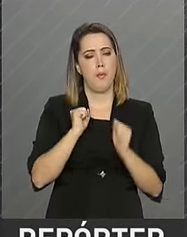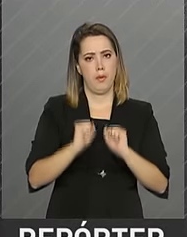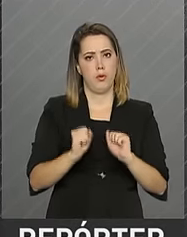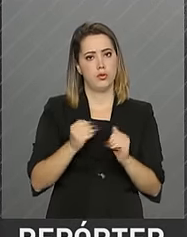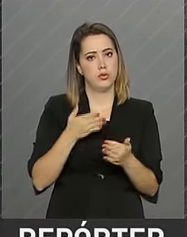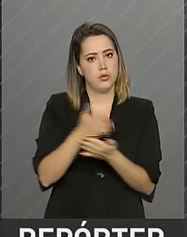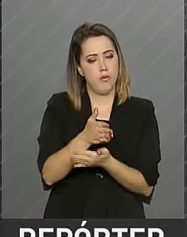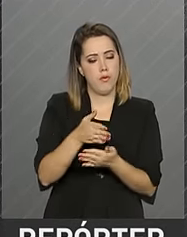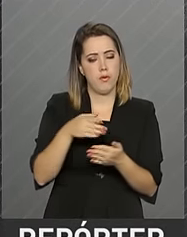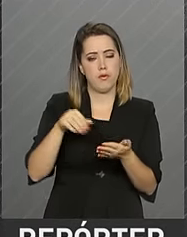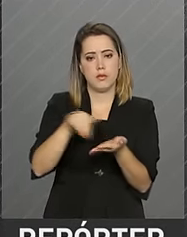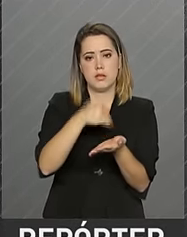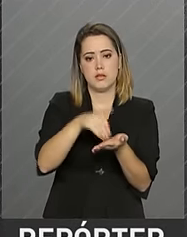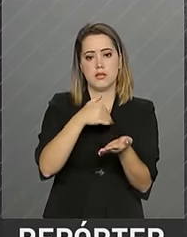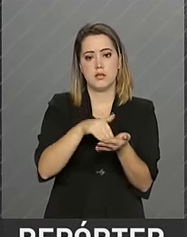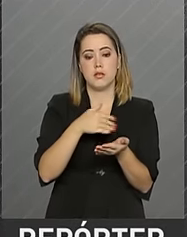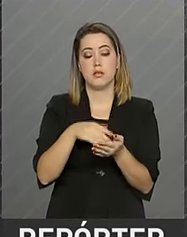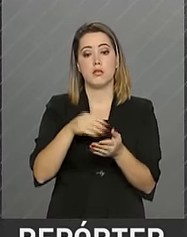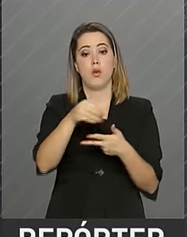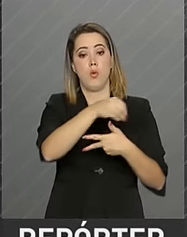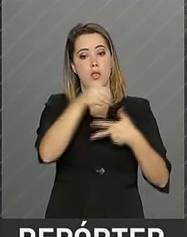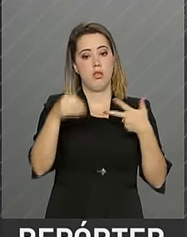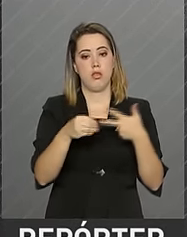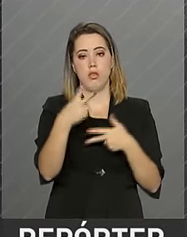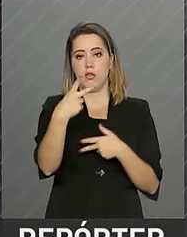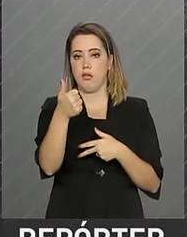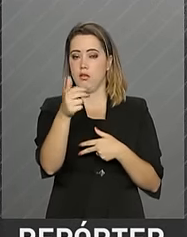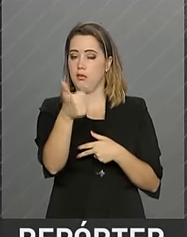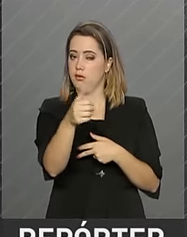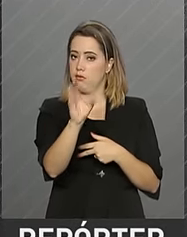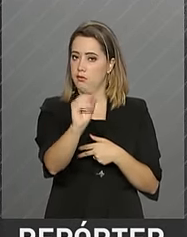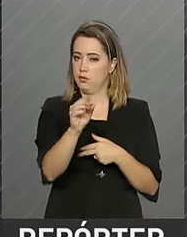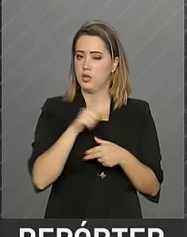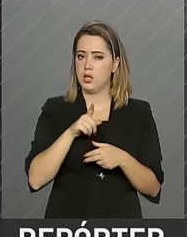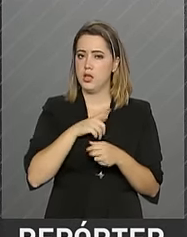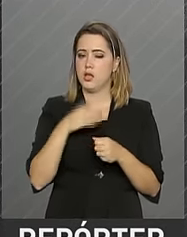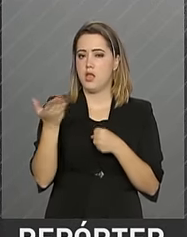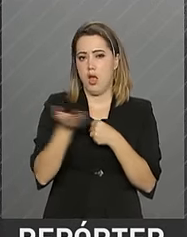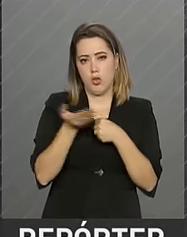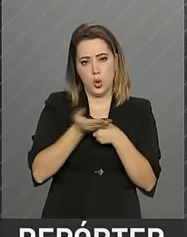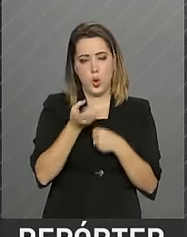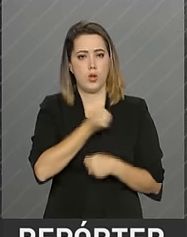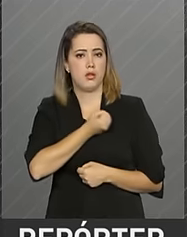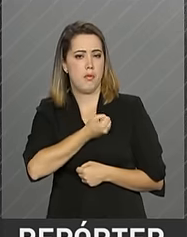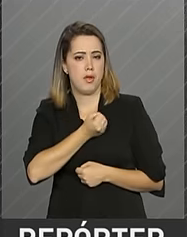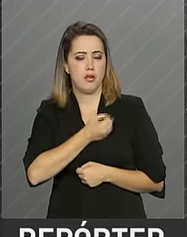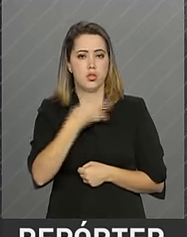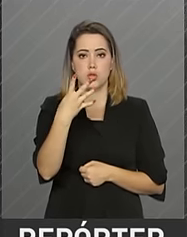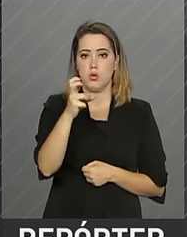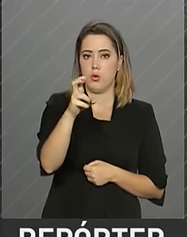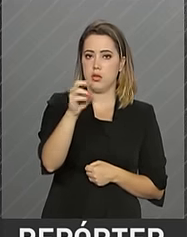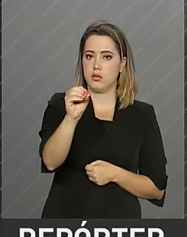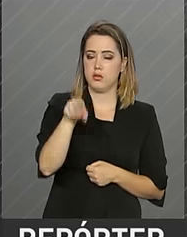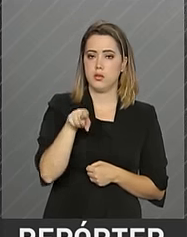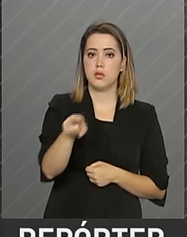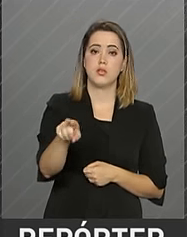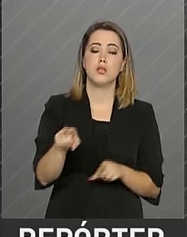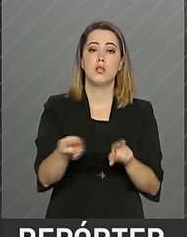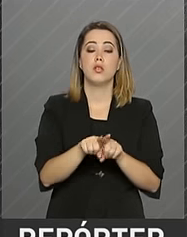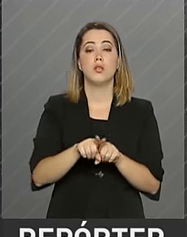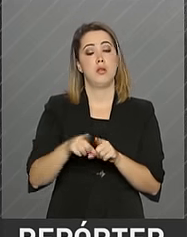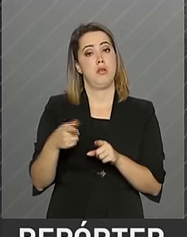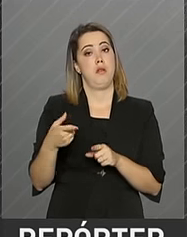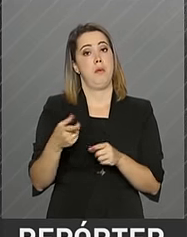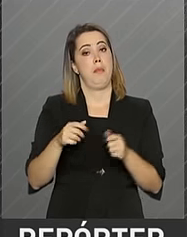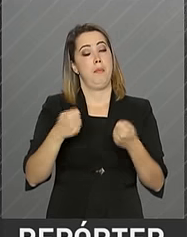2010 o Exame Nacional do Ensino Médio tenham conseguido uma nota mínima de 450 pontos sem